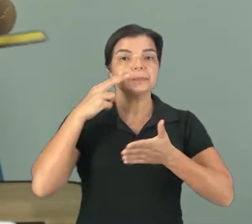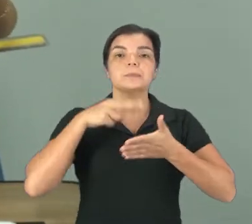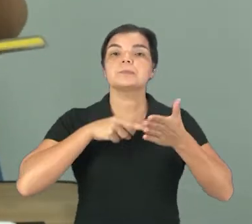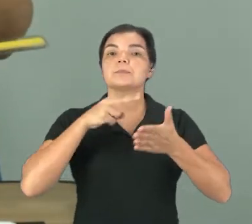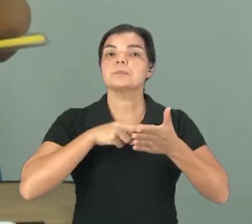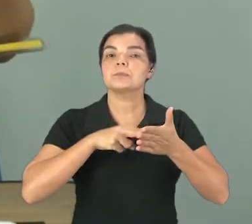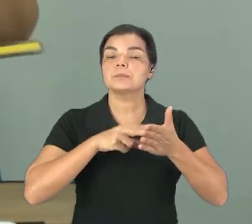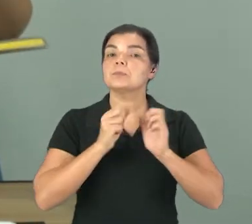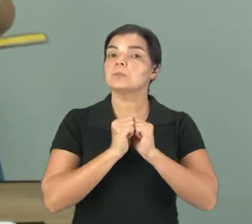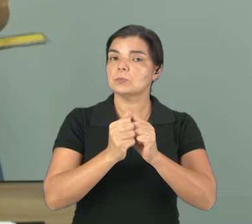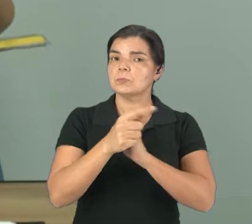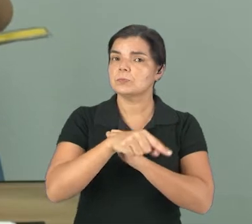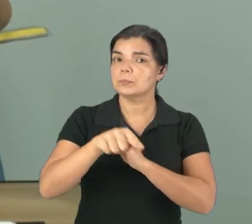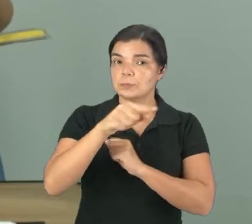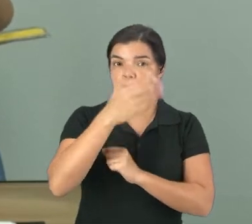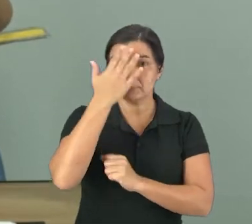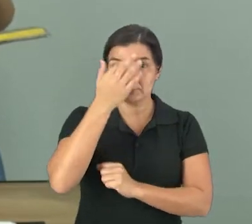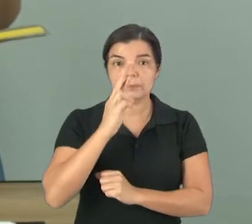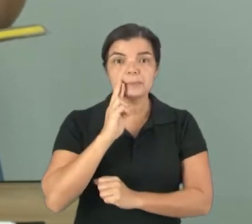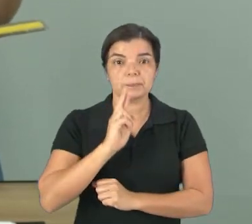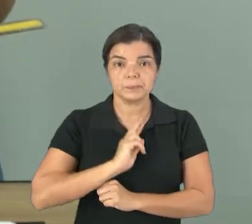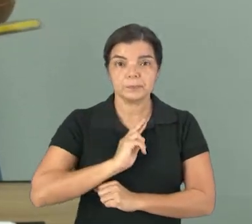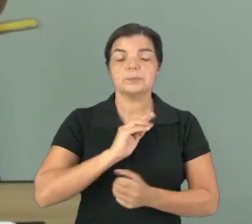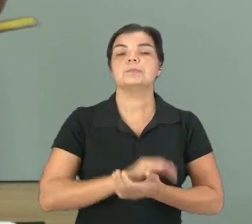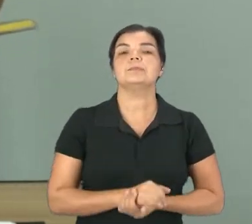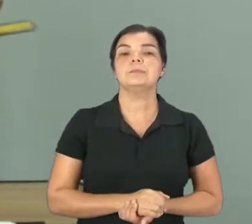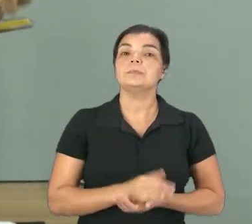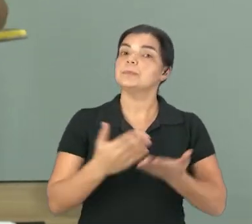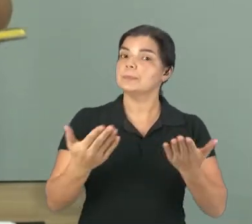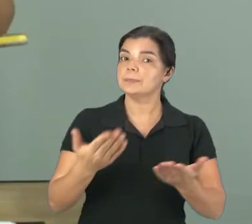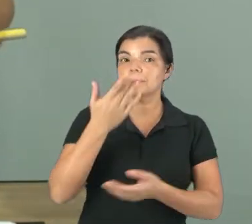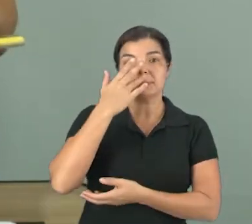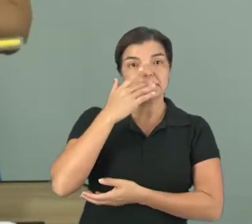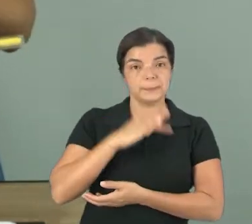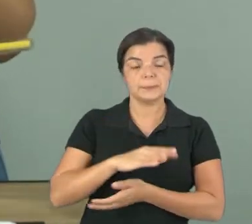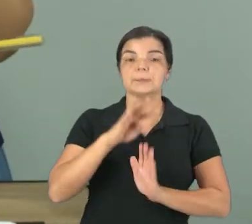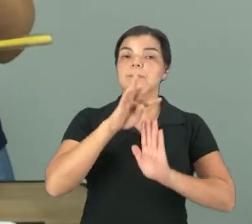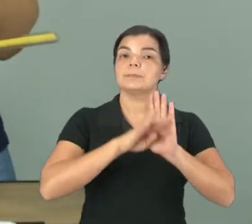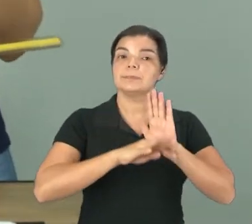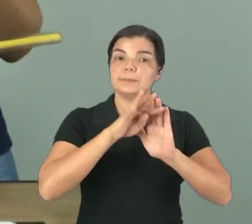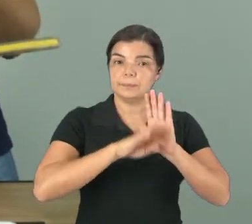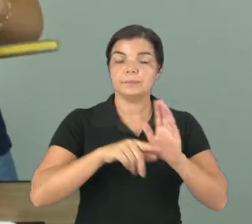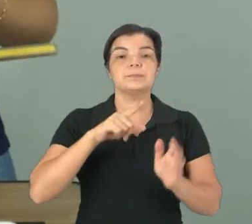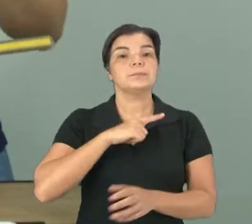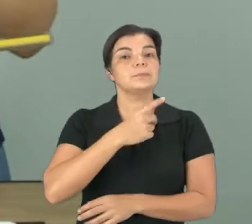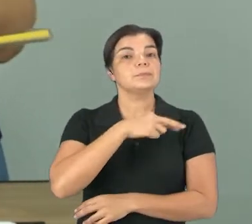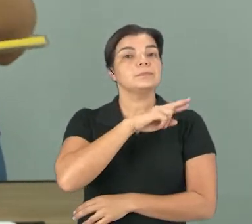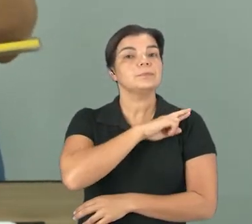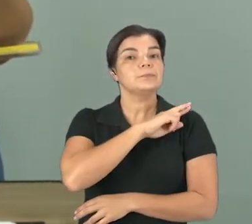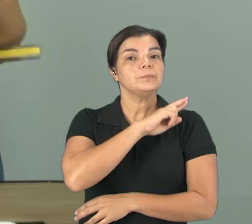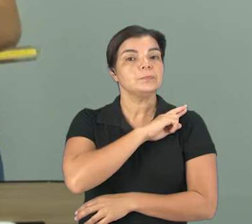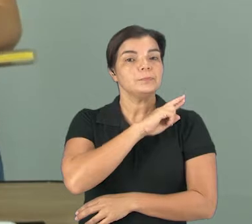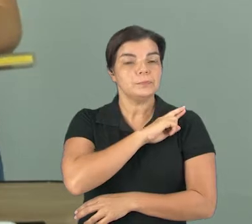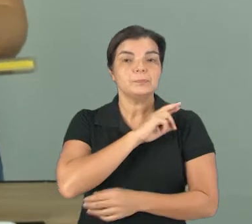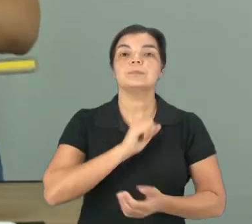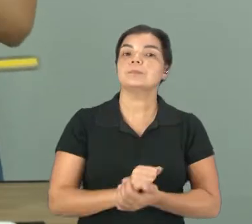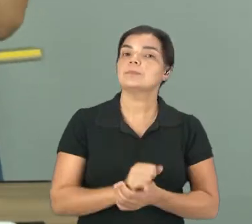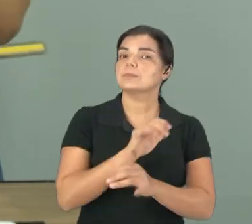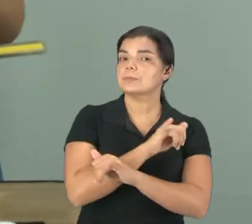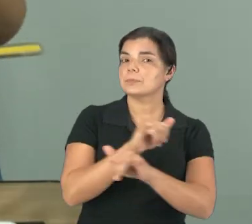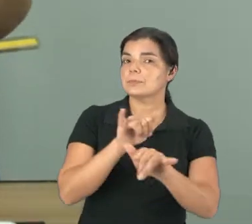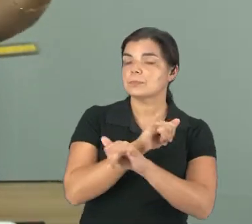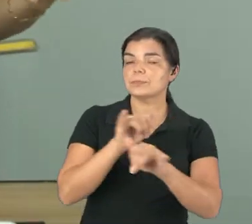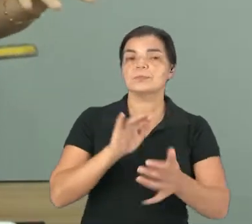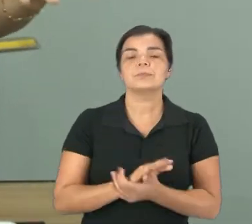de ler juntos, você saberia me dizer? Isso mesmo, crianças, esse texto ele tem a função de informar.